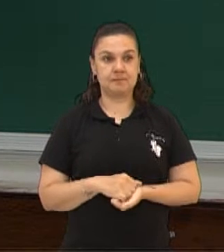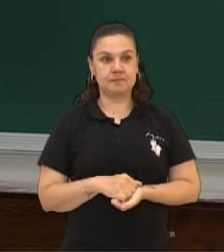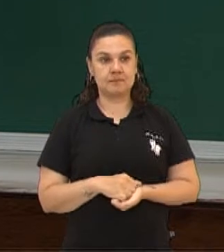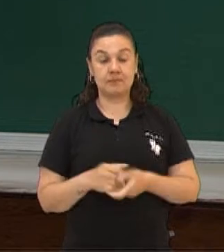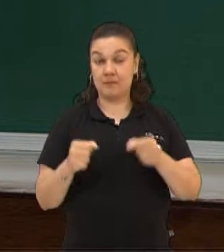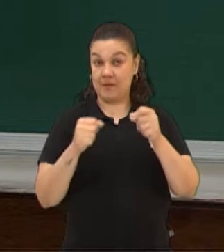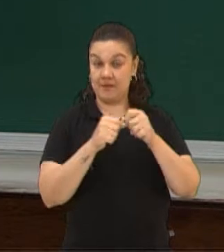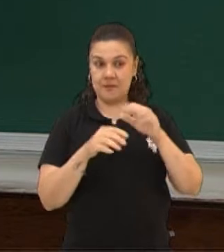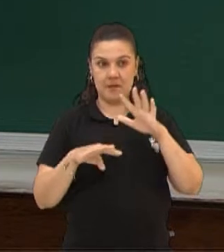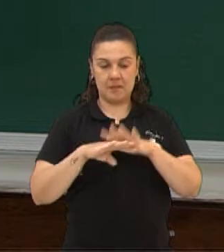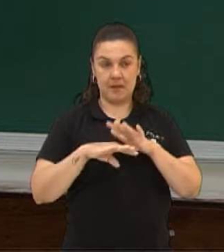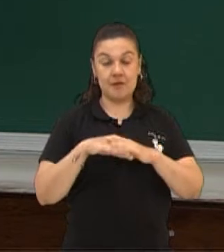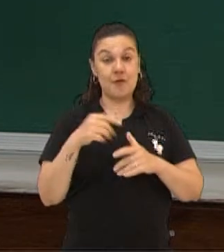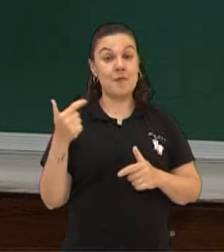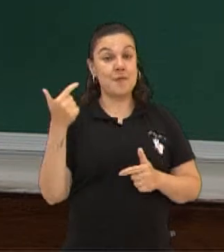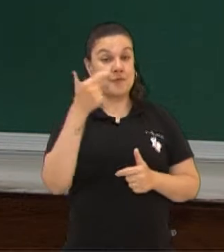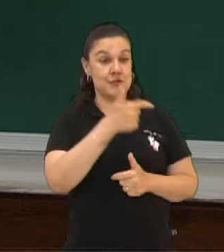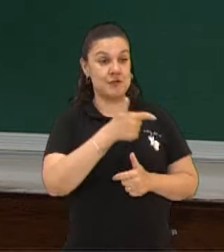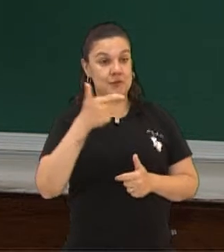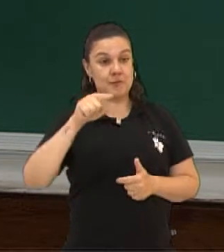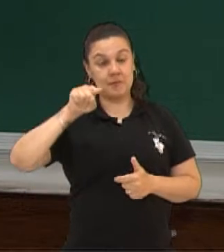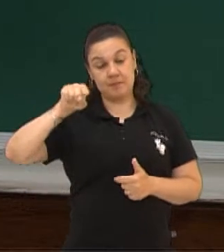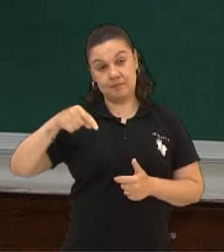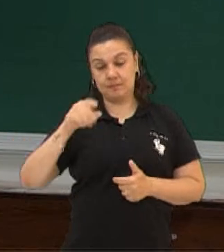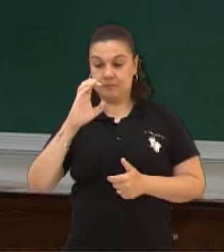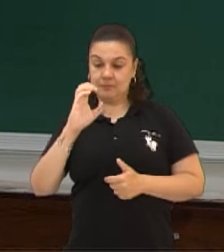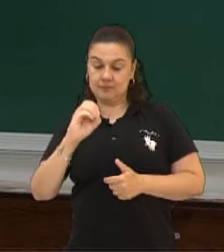essa multiplicação, nós encontramos